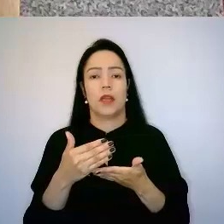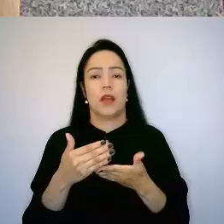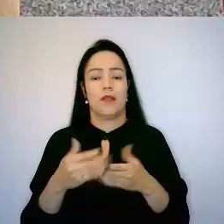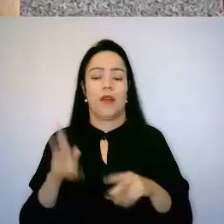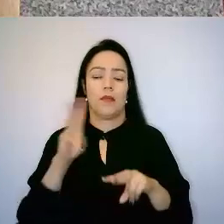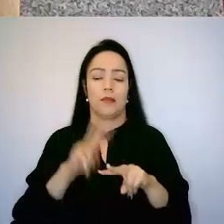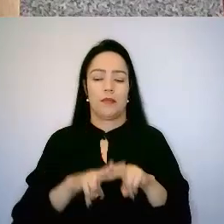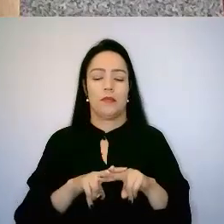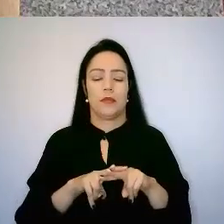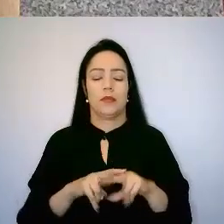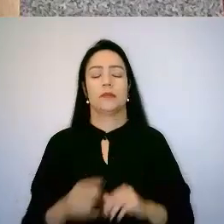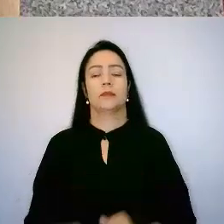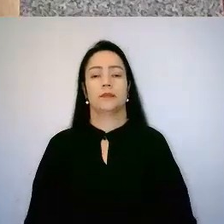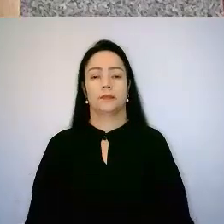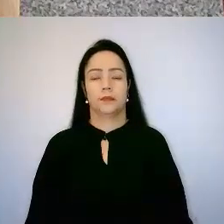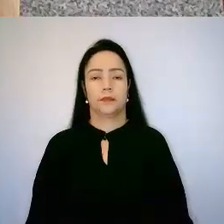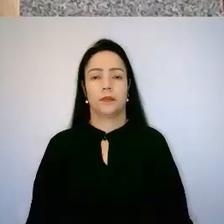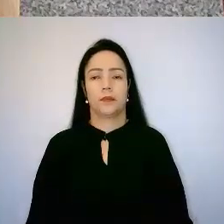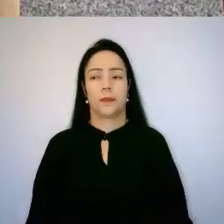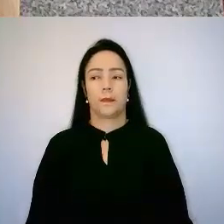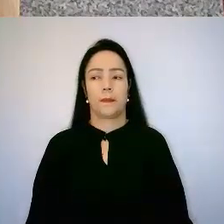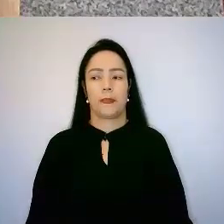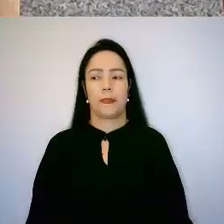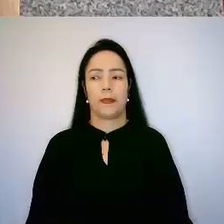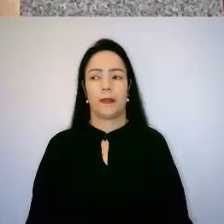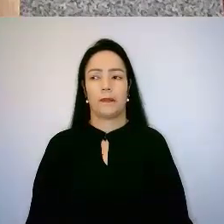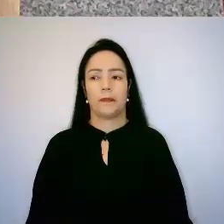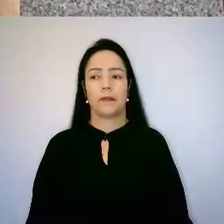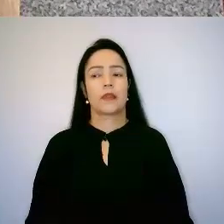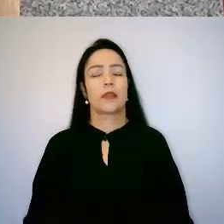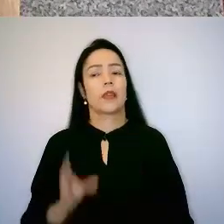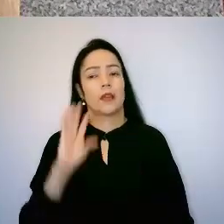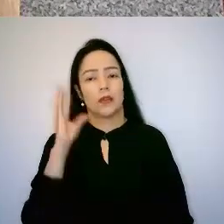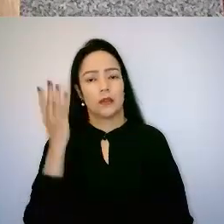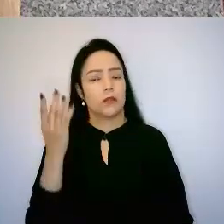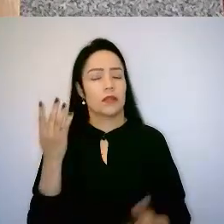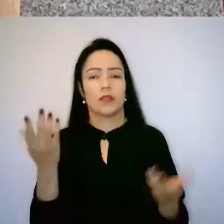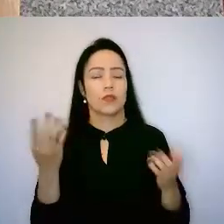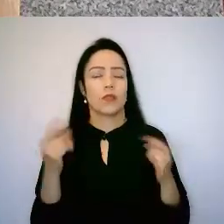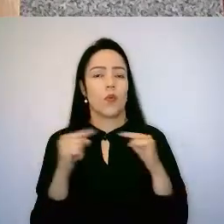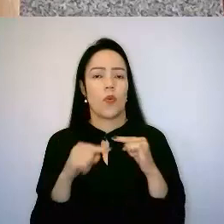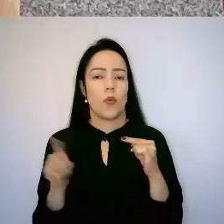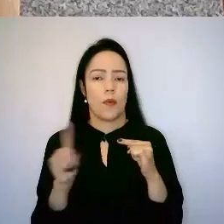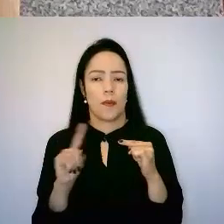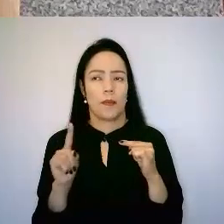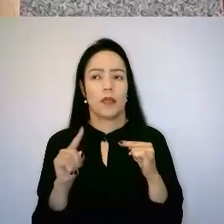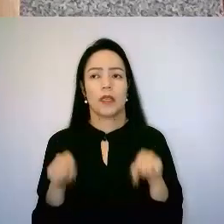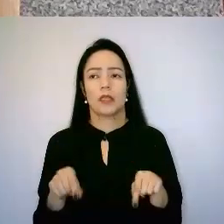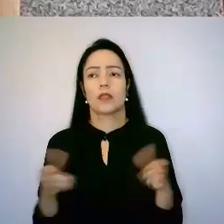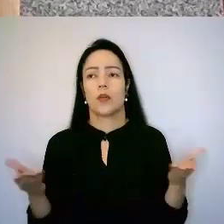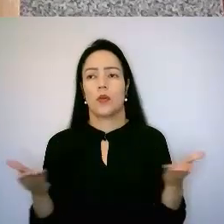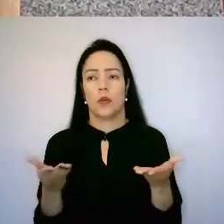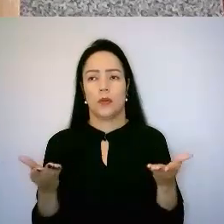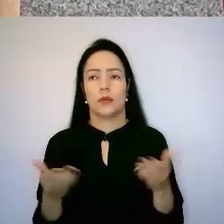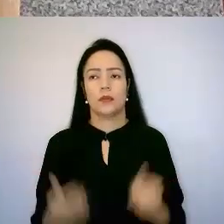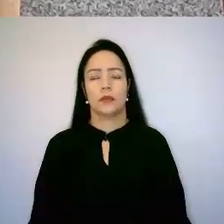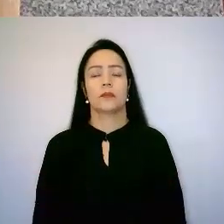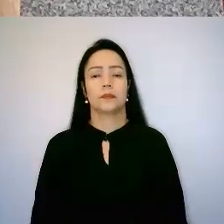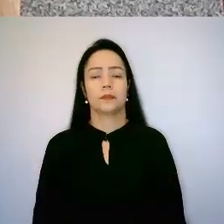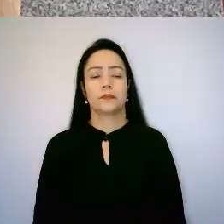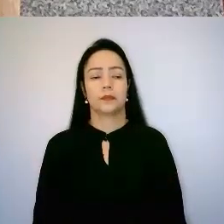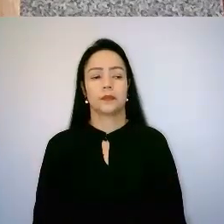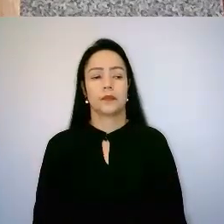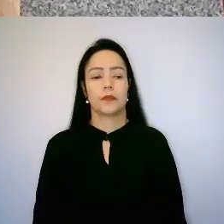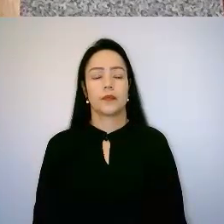seu cumprimento de pena e regime fechado ou seja são fatos que não tem nada a ver com o atual comprimento da pena meu próprio